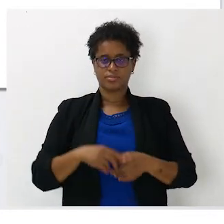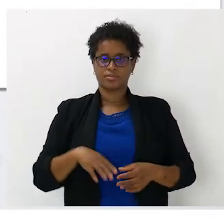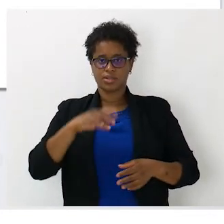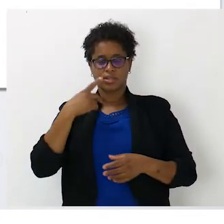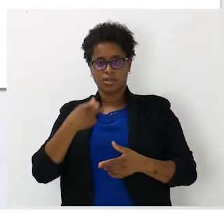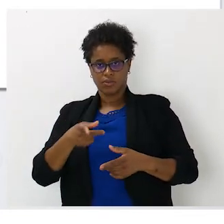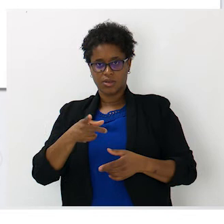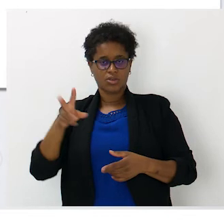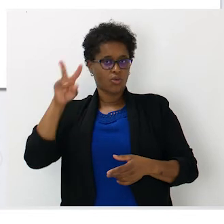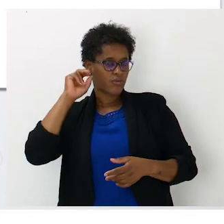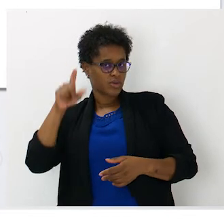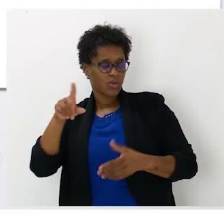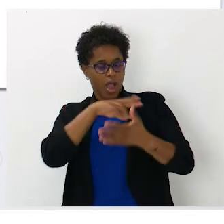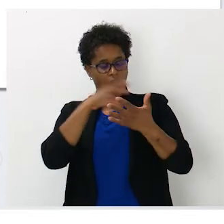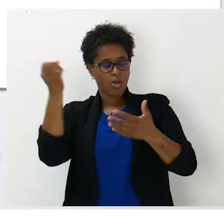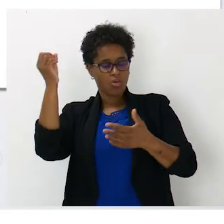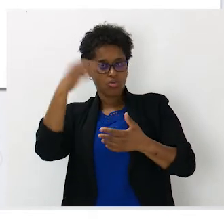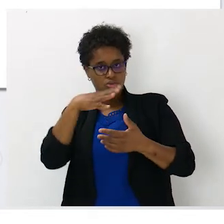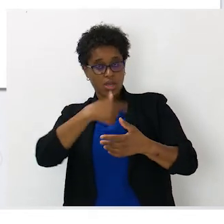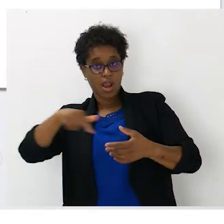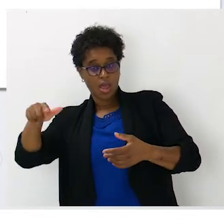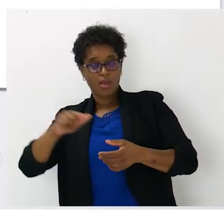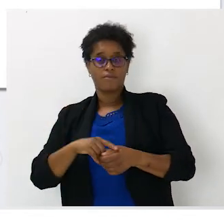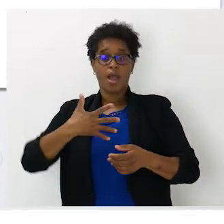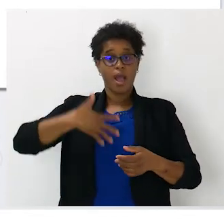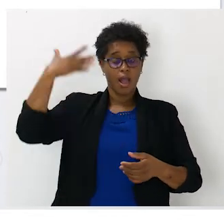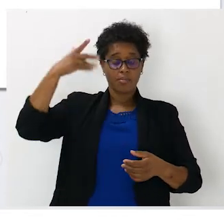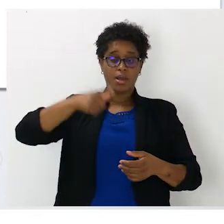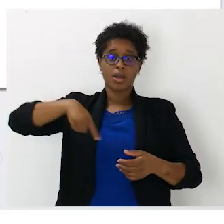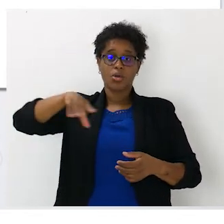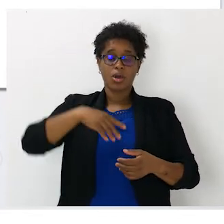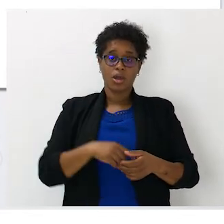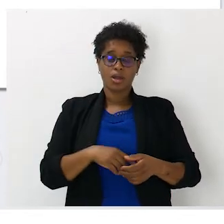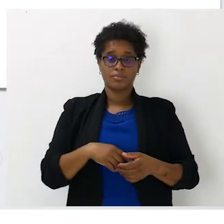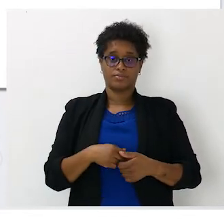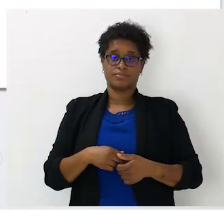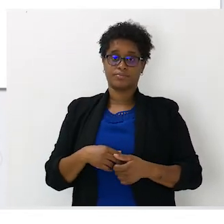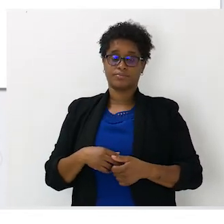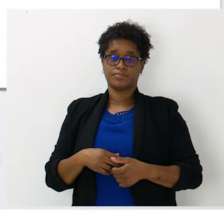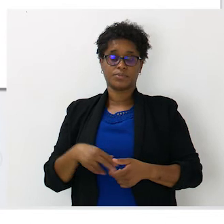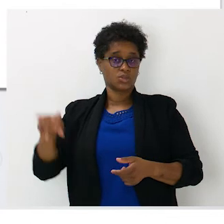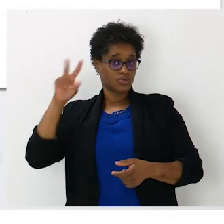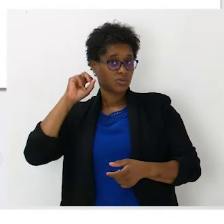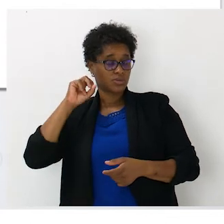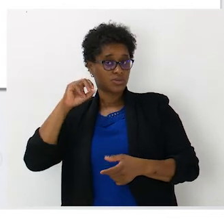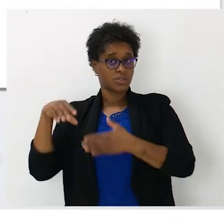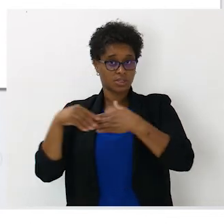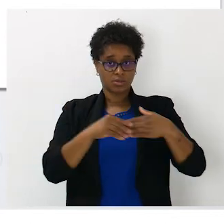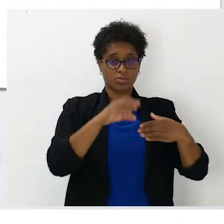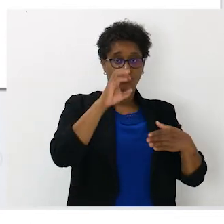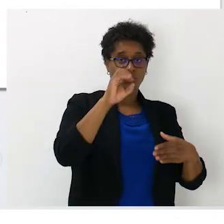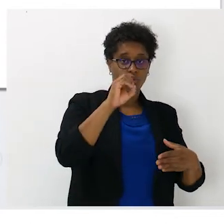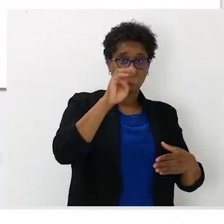Anubis conduz a alma ao local do julgamento, presidido por Osíris.